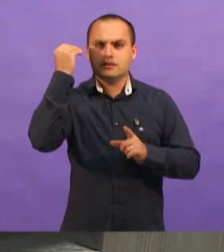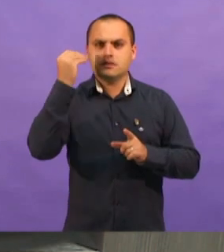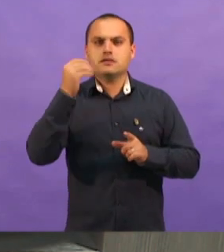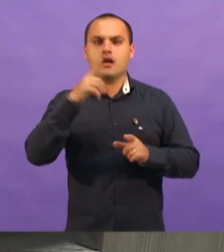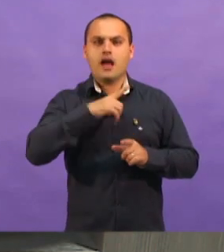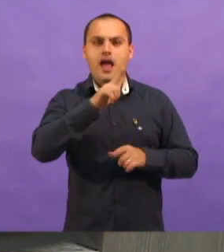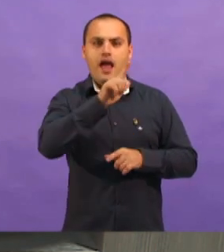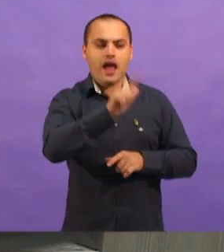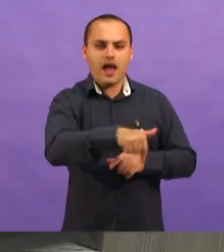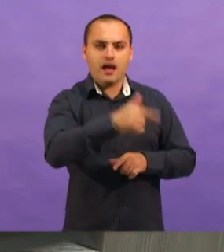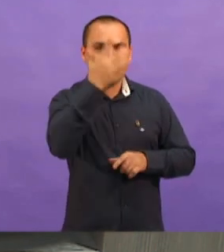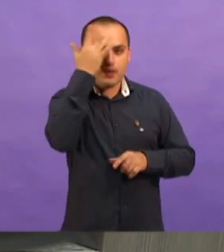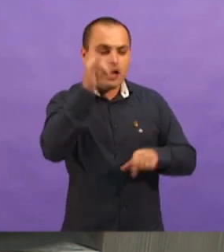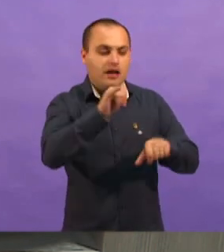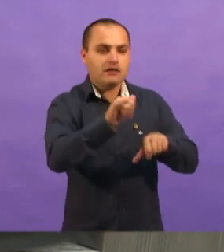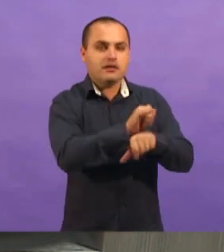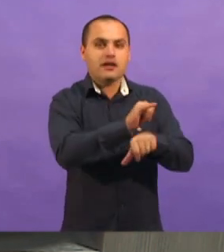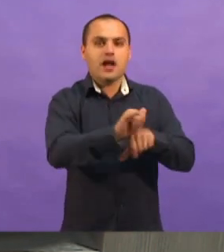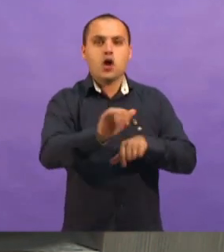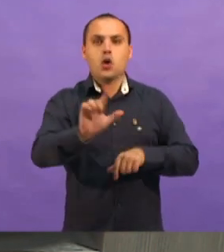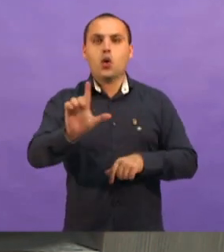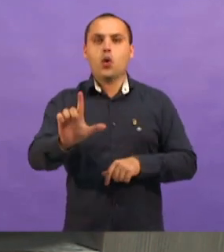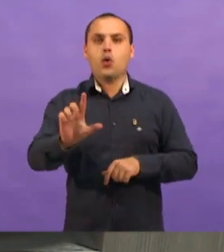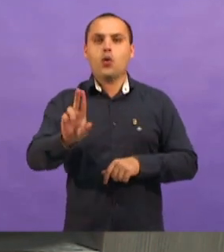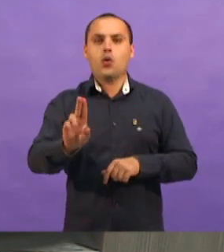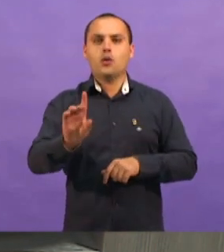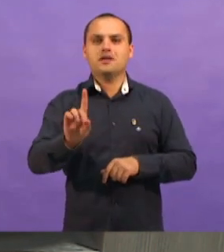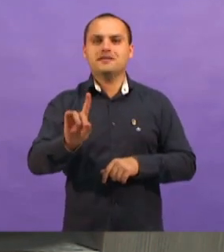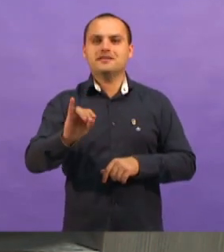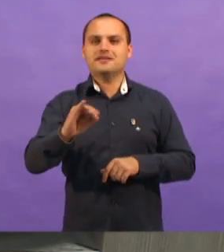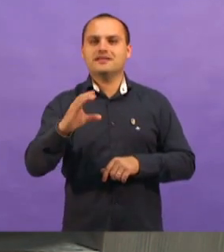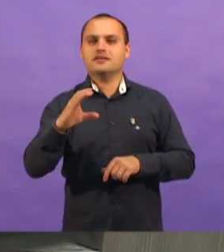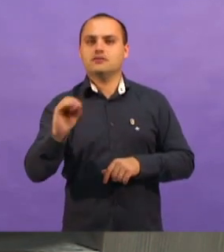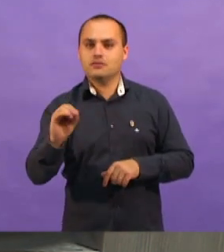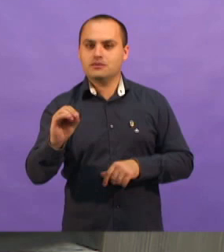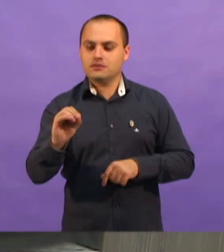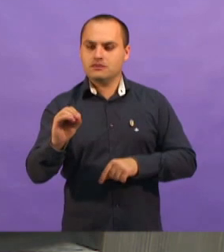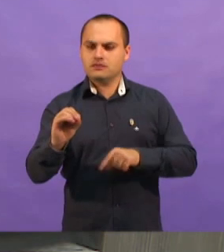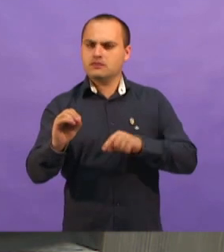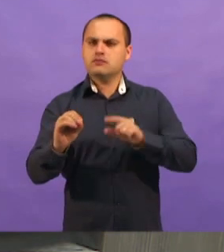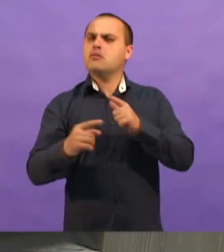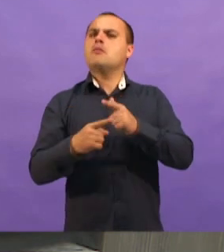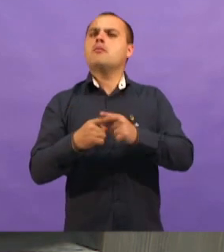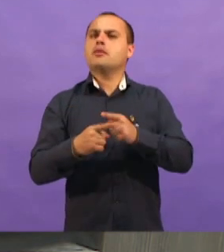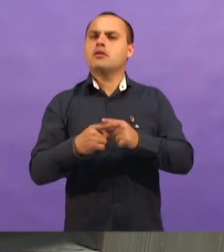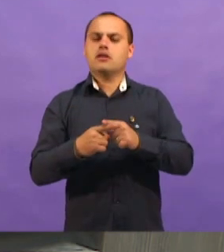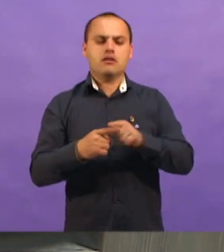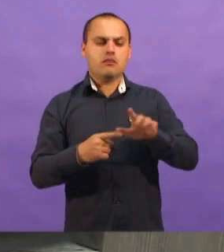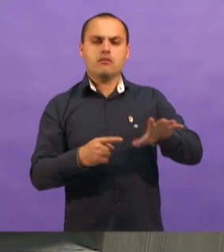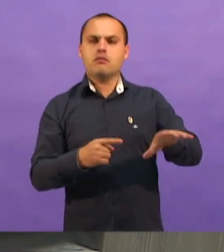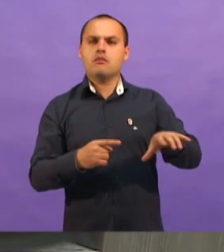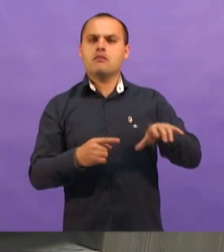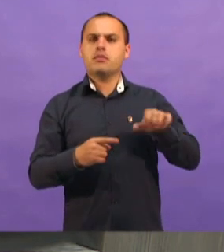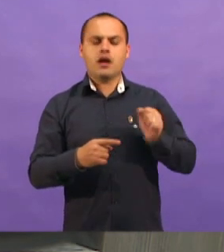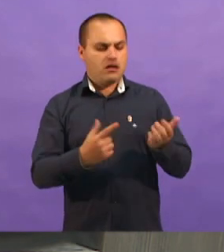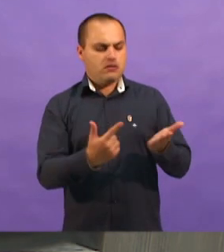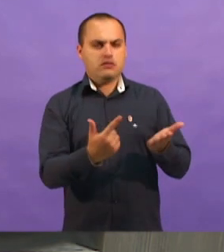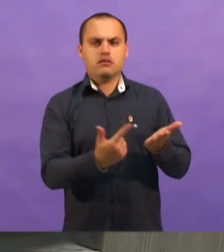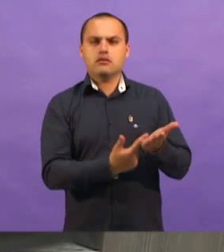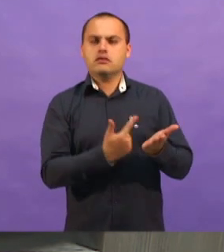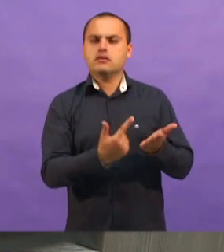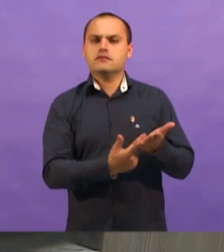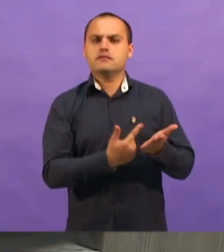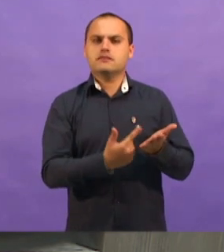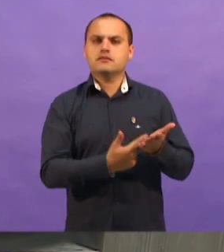Lúdico. Um objeto lúdico. Um objeto lúdico, porque ser... você pega um livro, você começa a ler ele